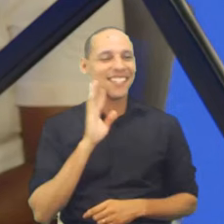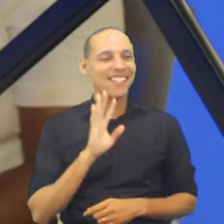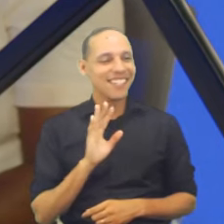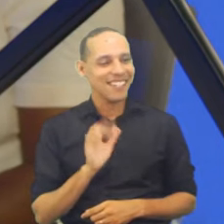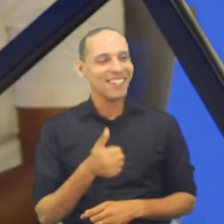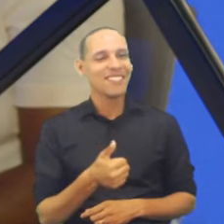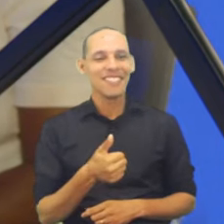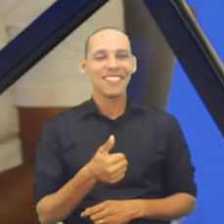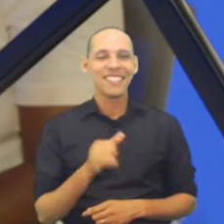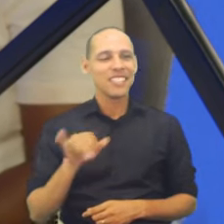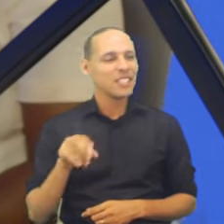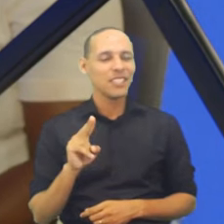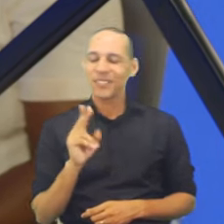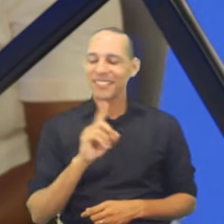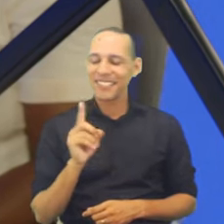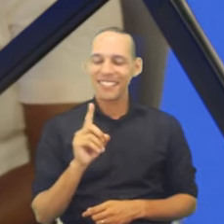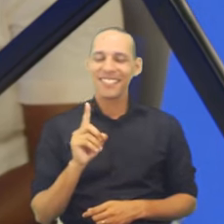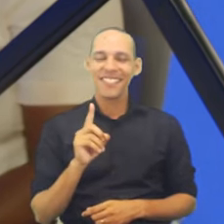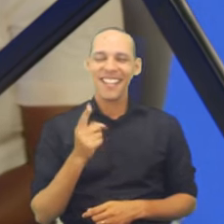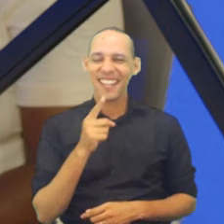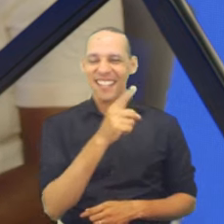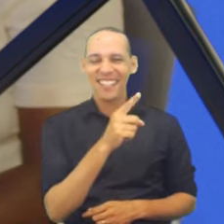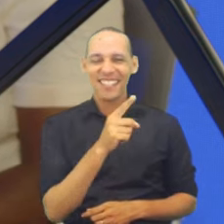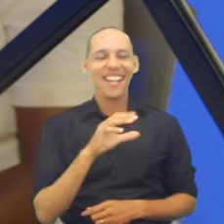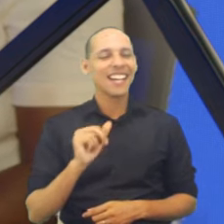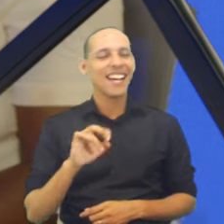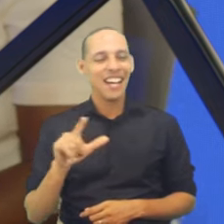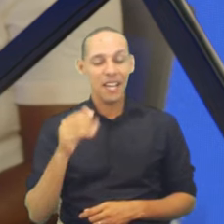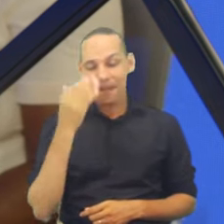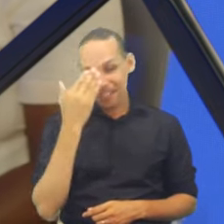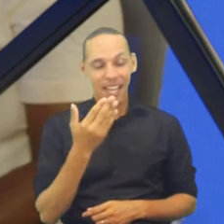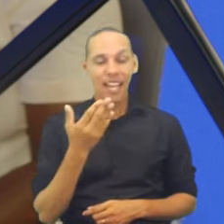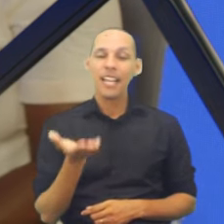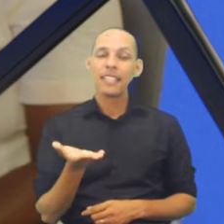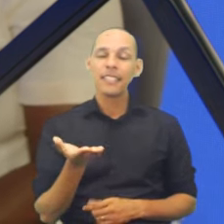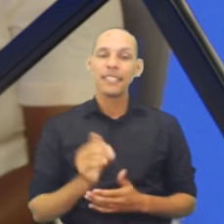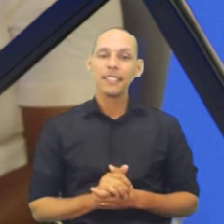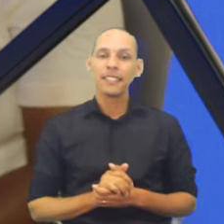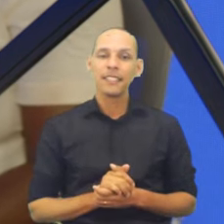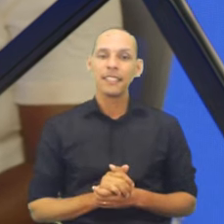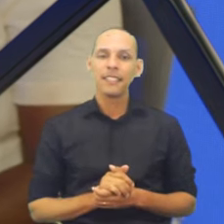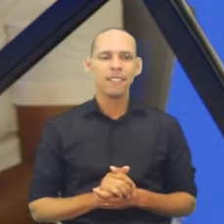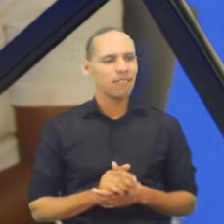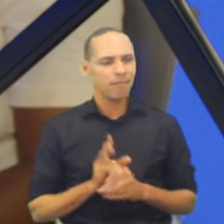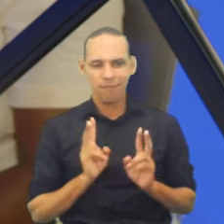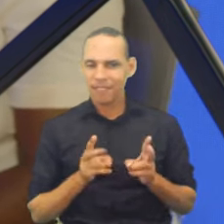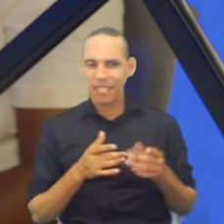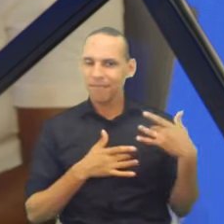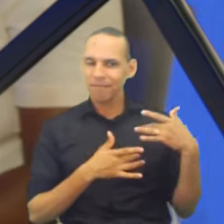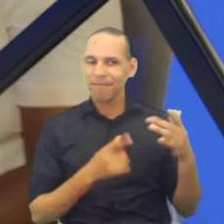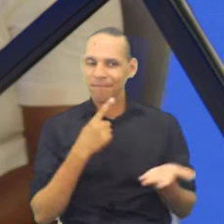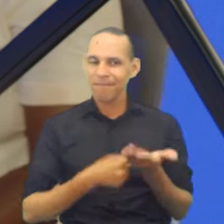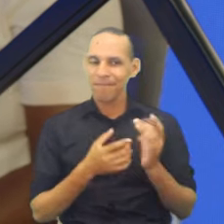Ju não A Ju tá lá em da voz Carol é assim eh conte sempre conosco tá para desenvolver